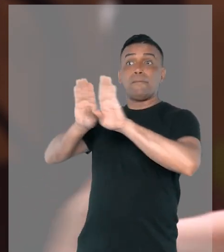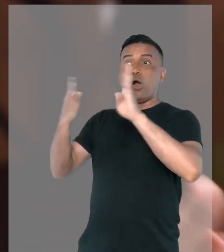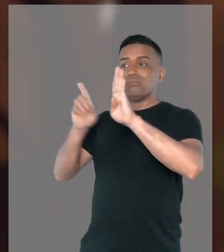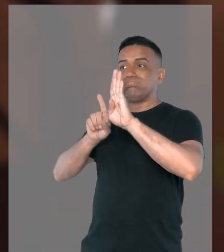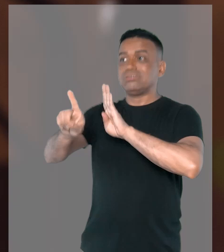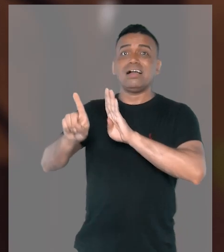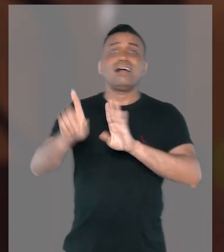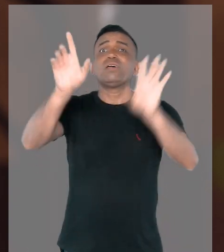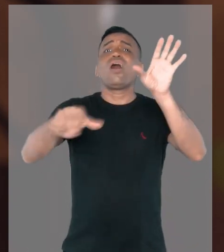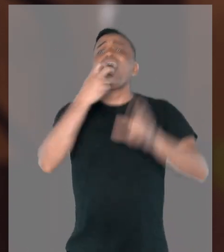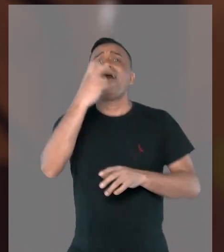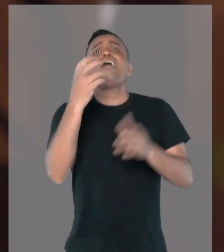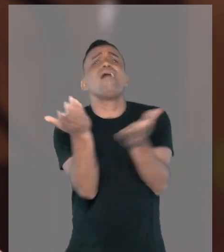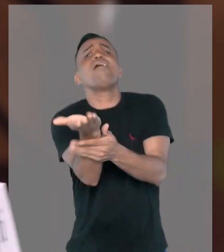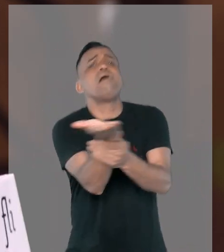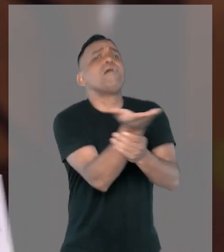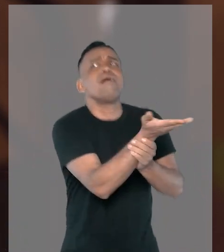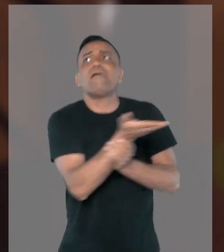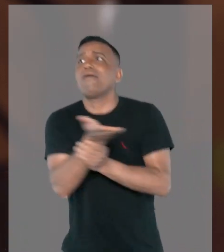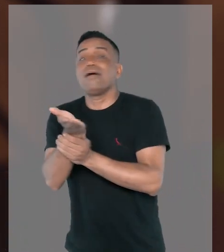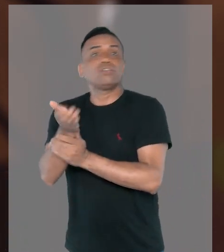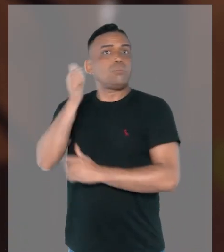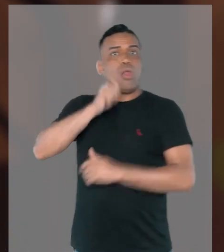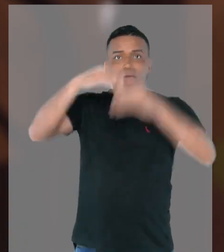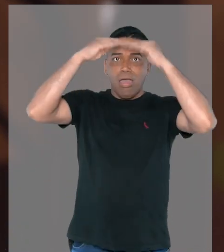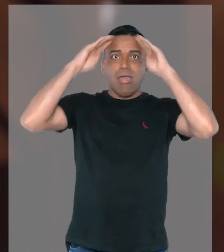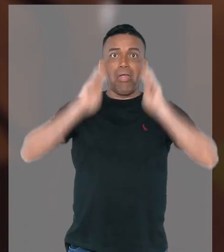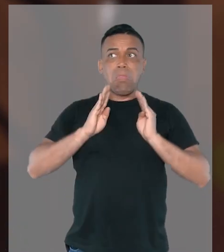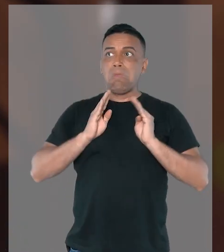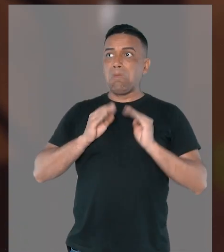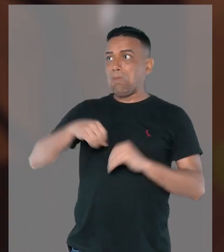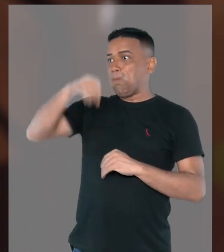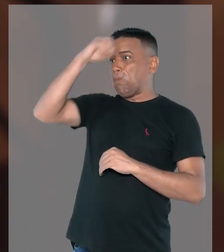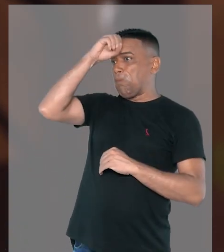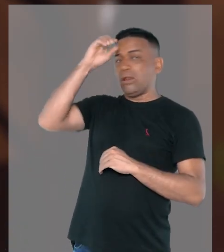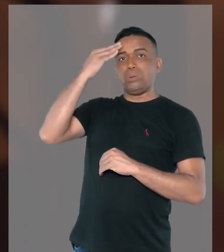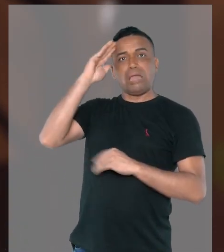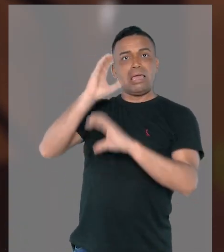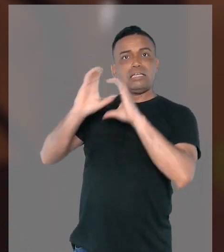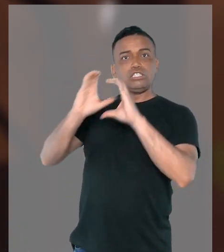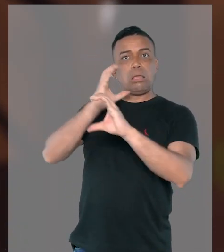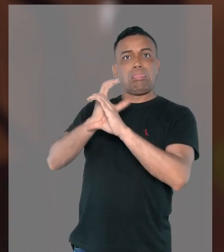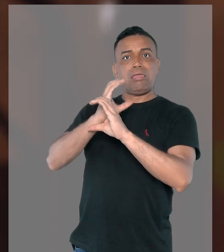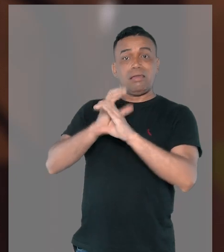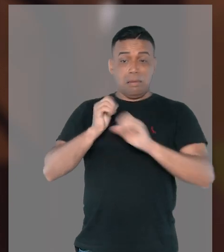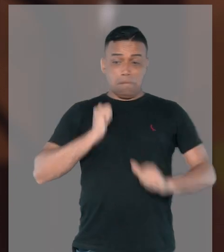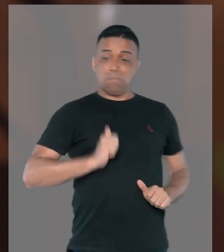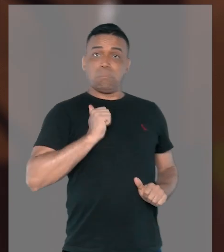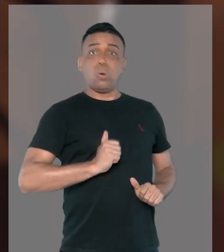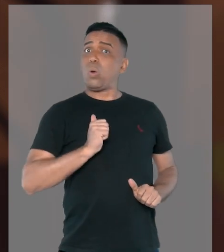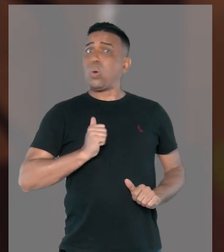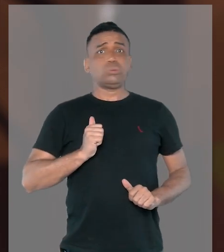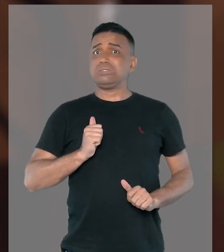as mãozinhas assim, gritando alguma coisa que ela não compreendia. E ela pensou, eu não tenho nem a minha bolsa aqui, eu não